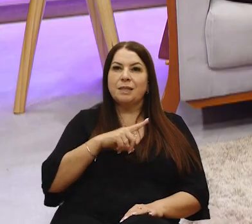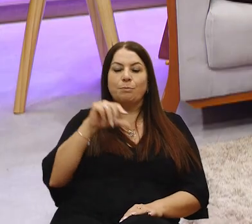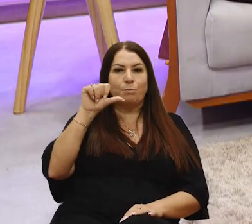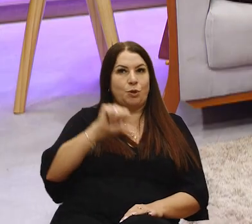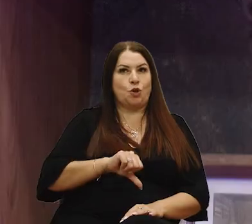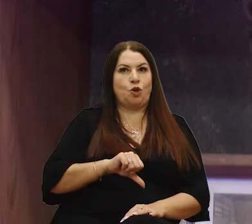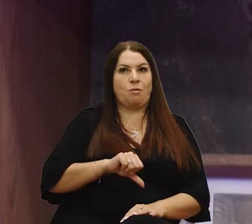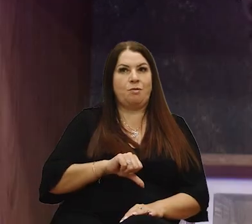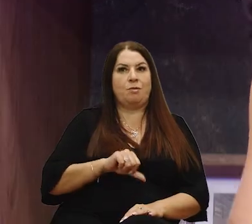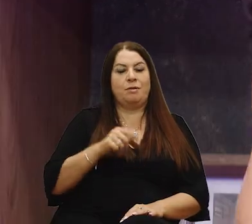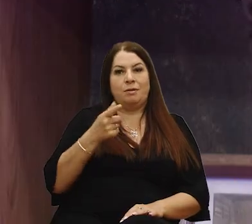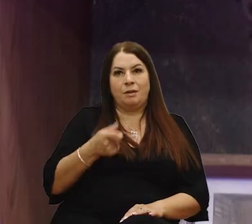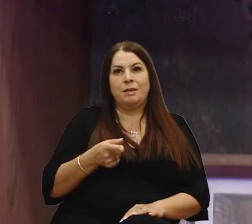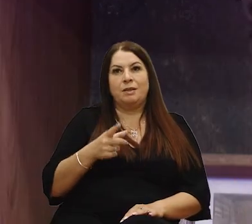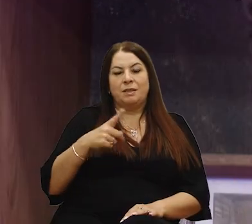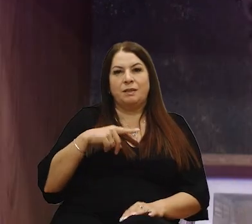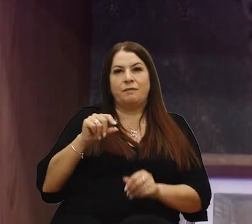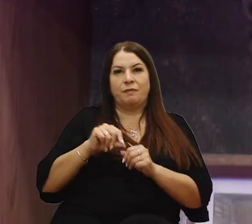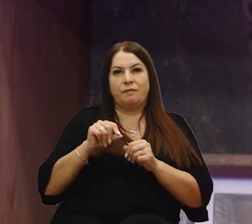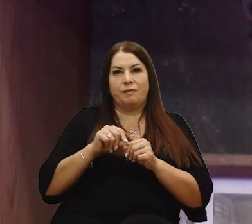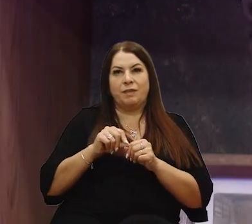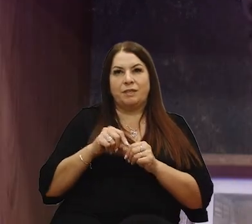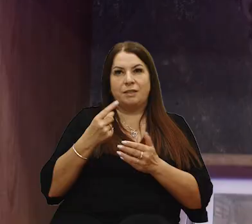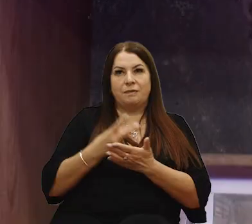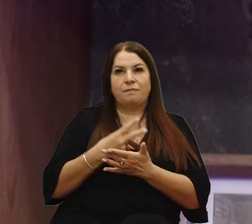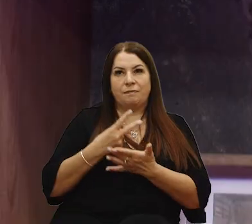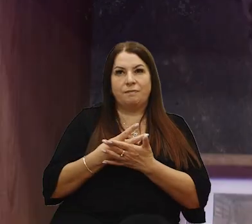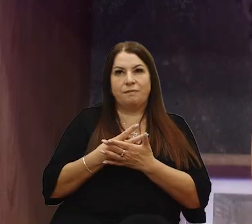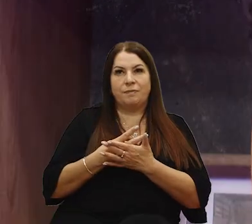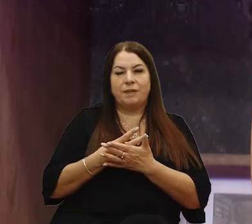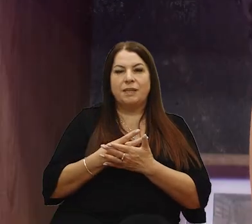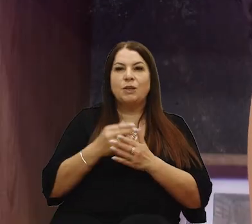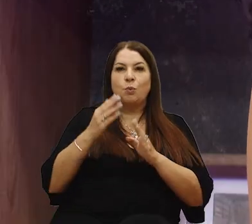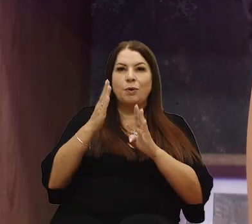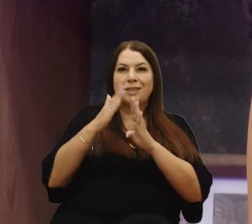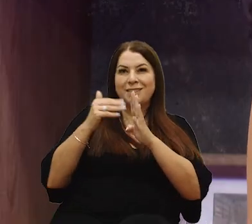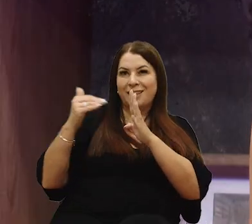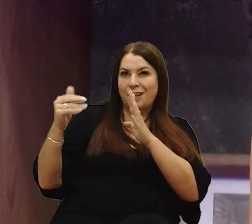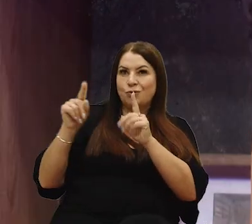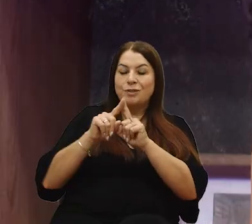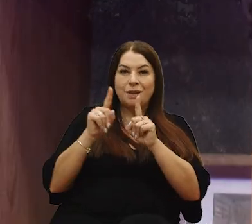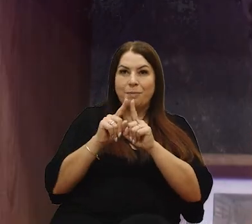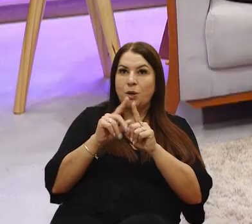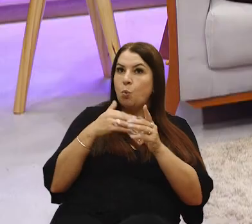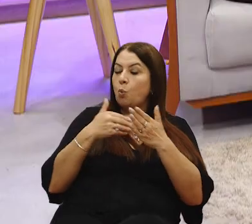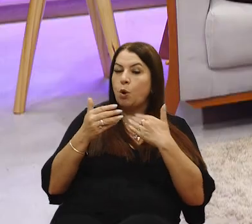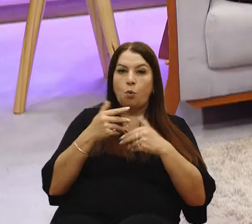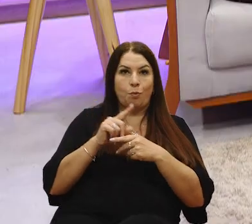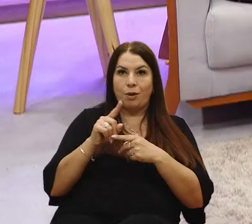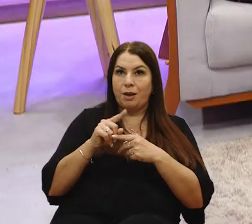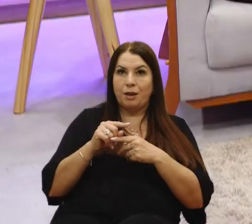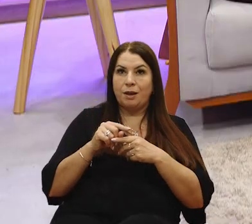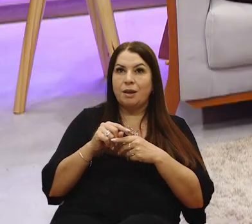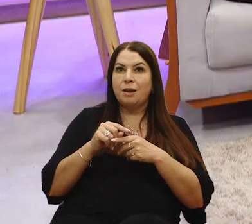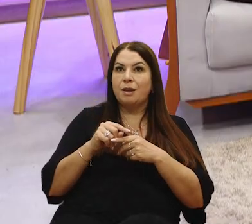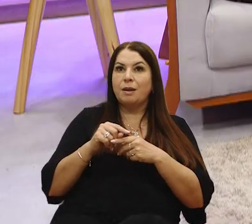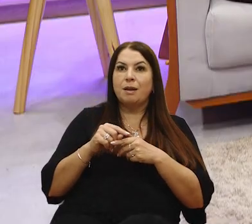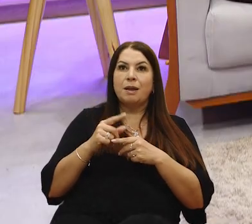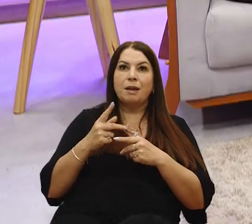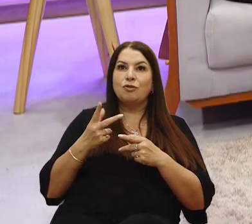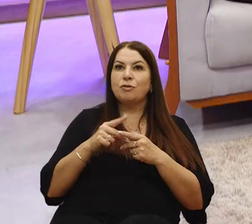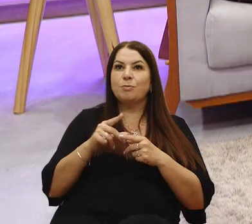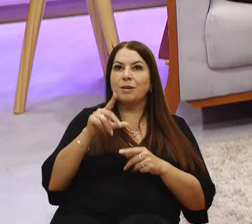ele acaba tendo uma piora muito significativa se for feito algo errado, né? Os procedimentos estéticos também, né, Bru? Porque também. não é